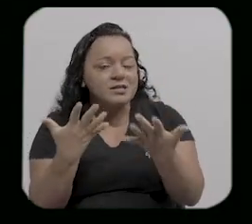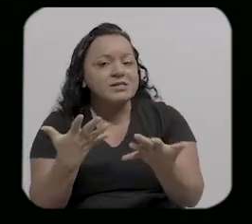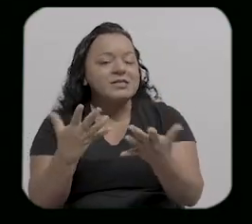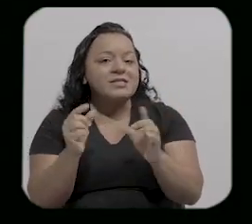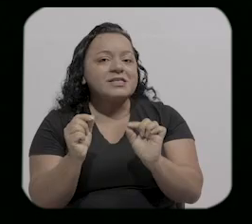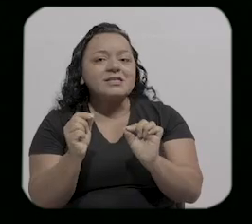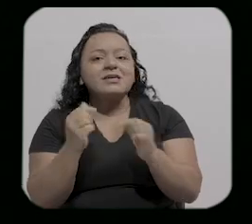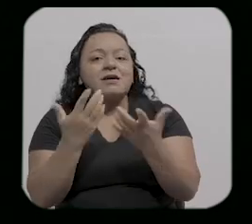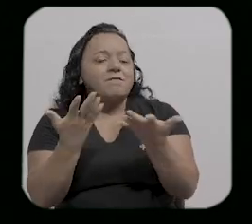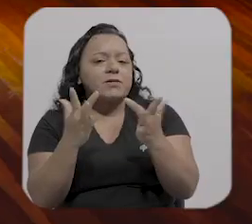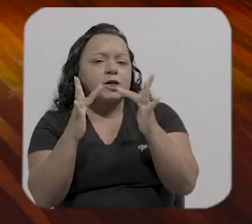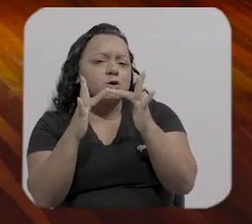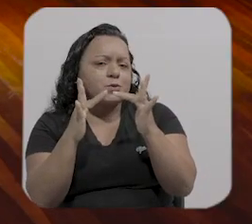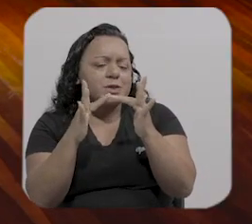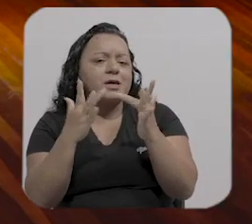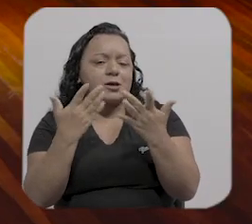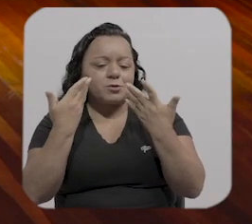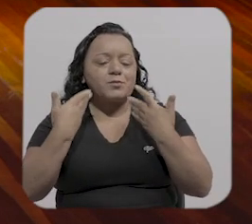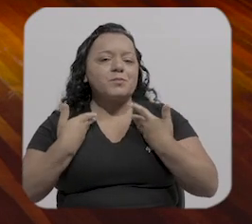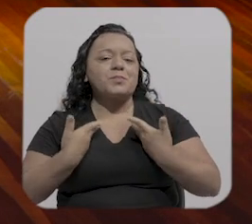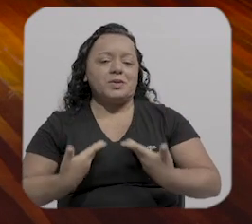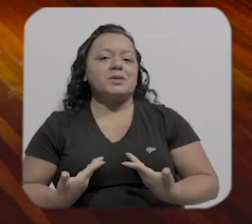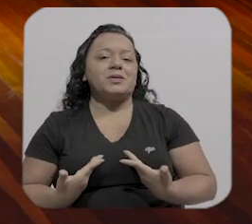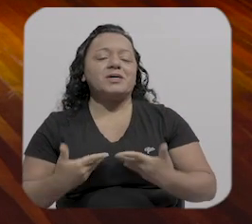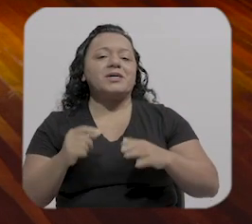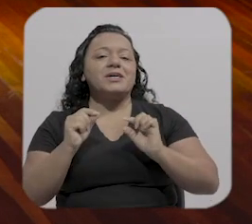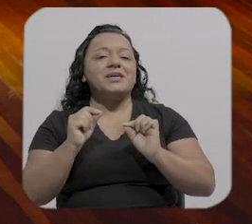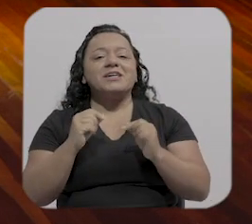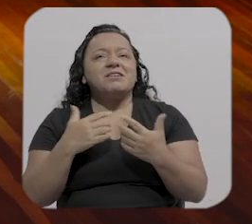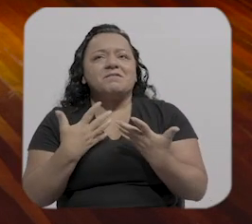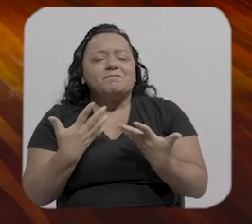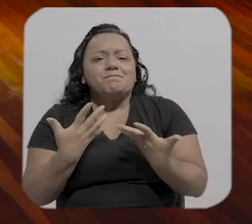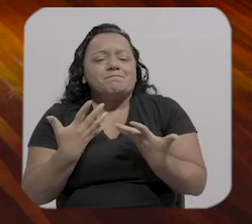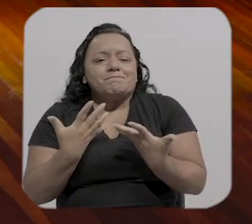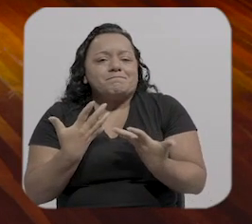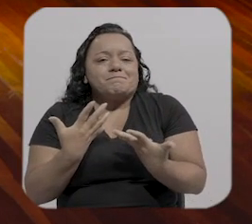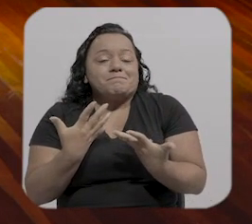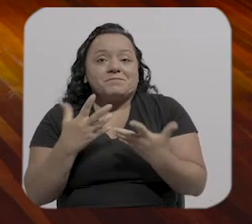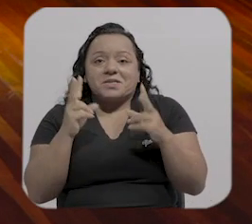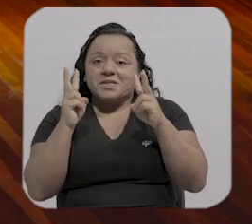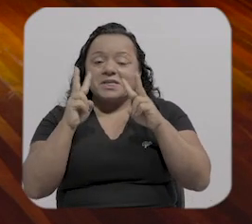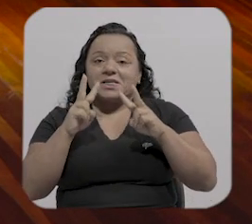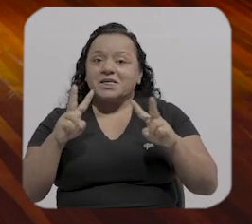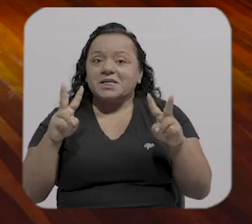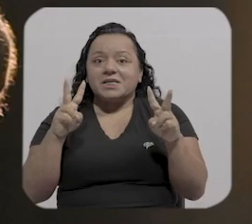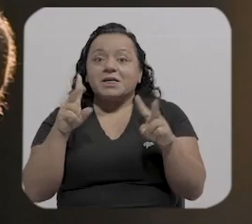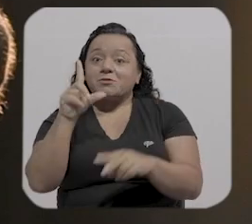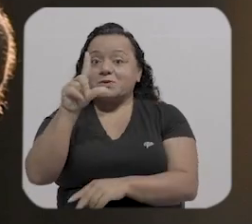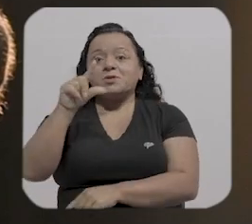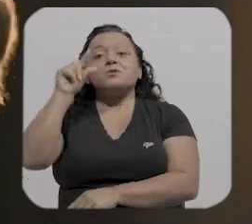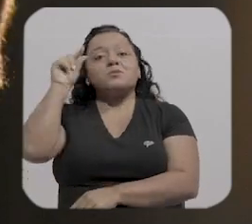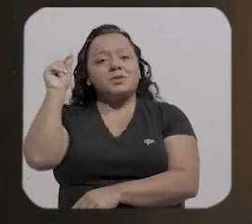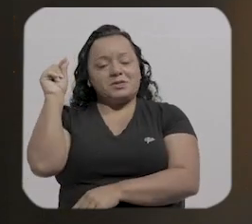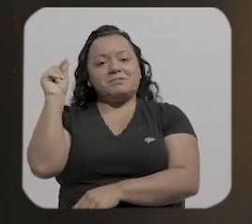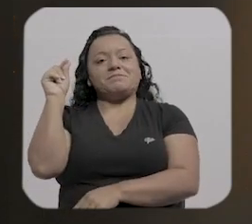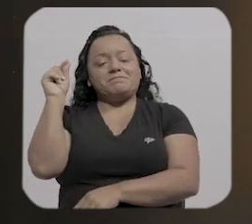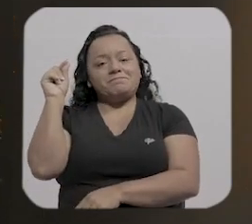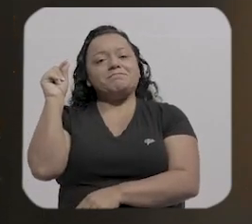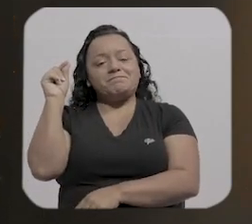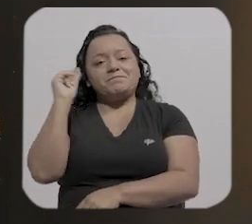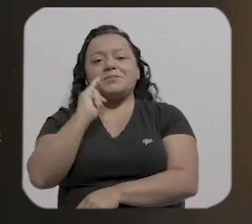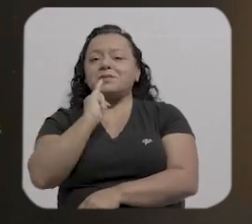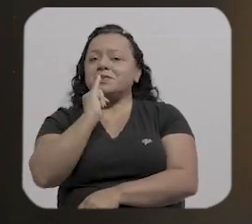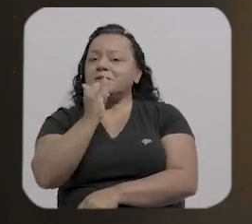contato e eles fazendo esse contato comigo. E eu me vi assim, um